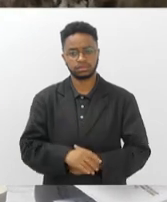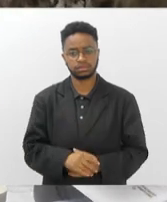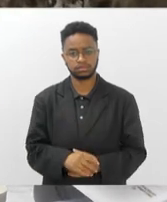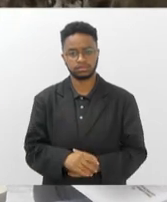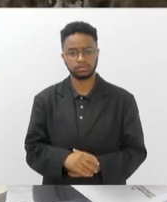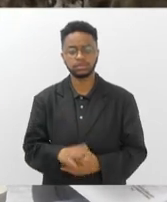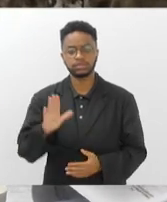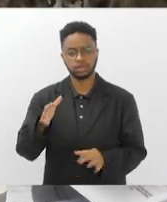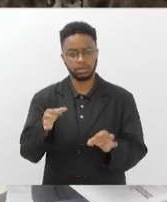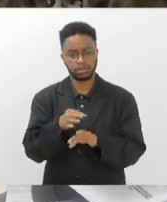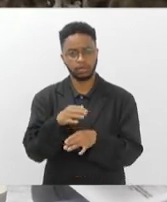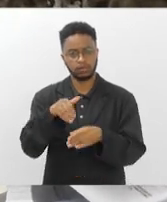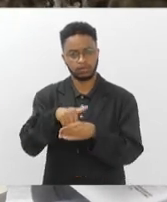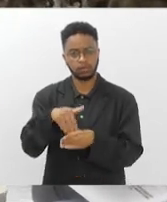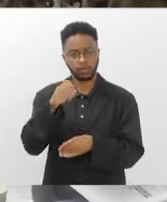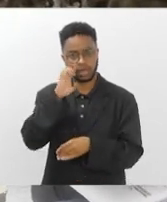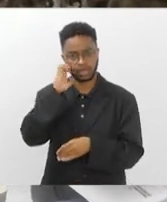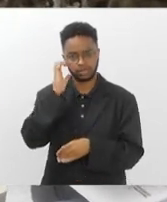Votamos o da Érica.